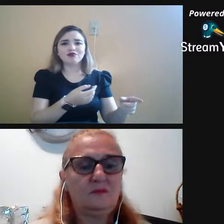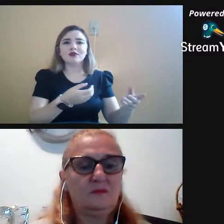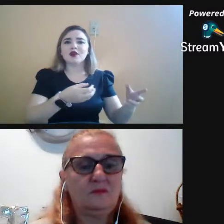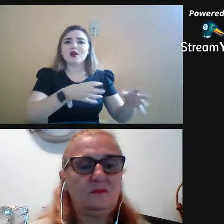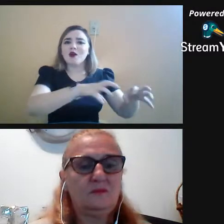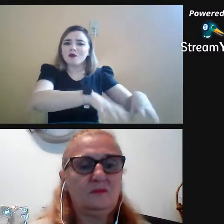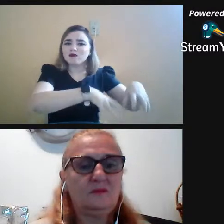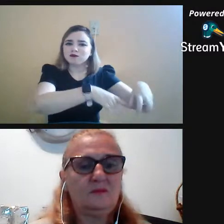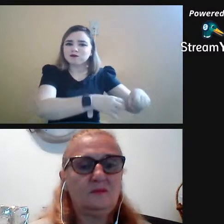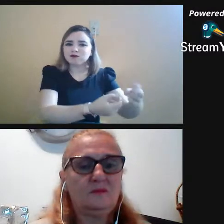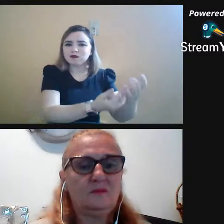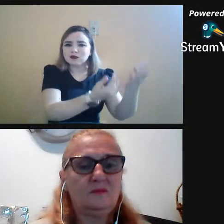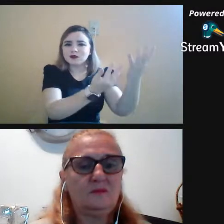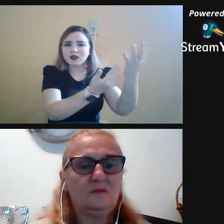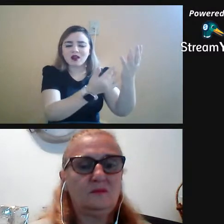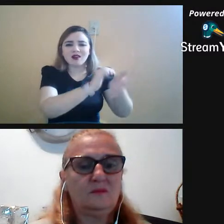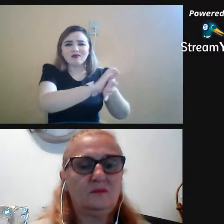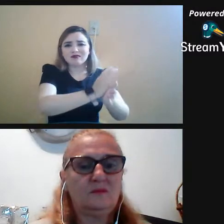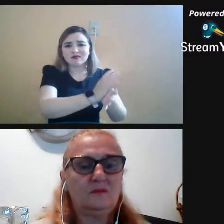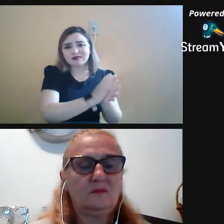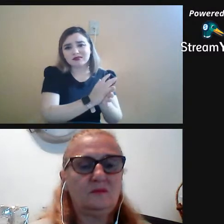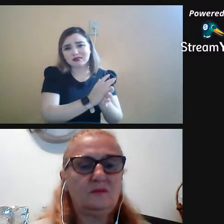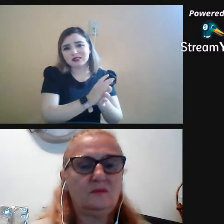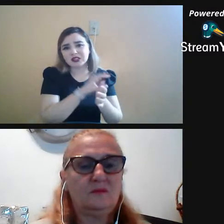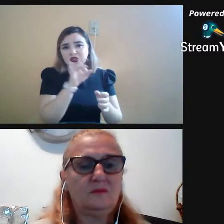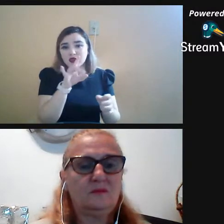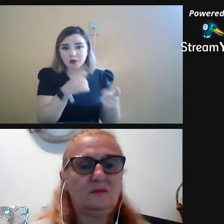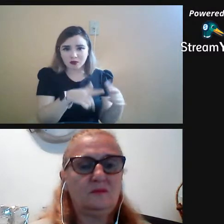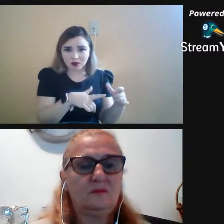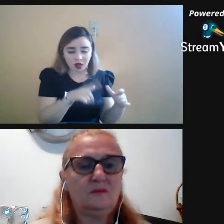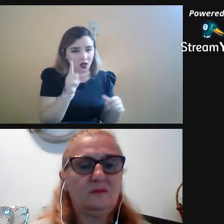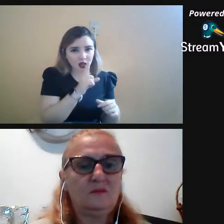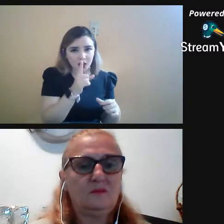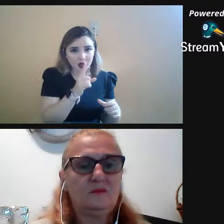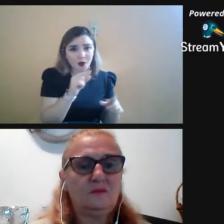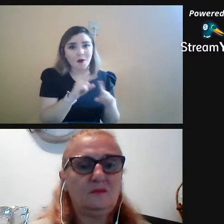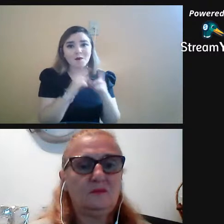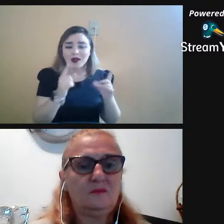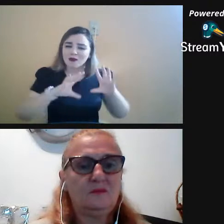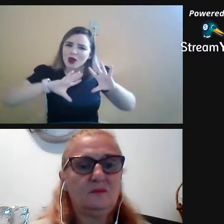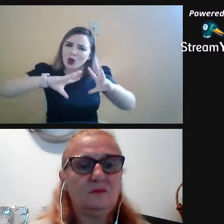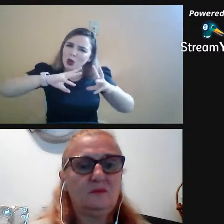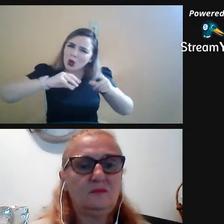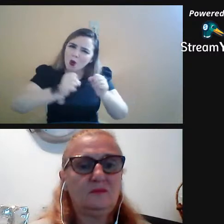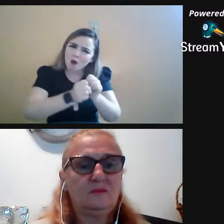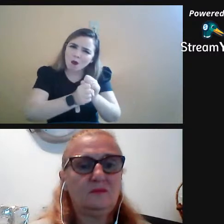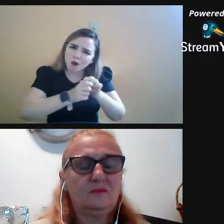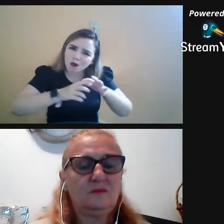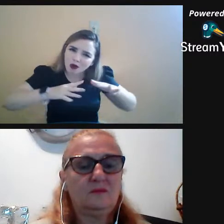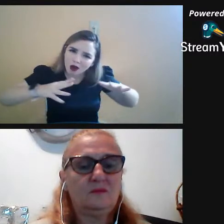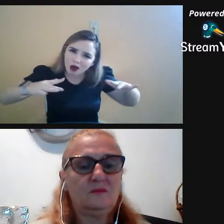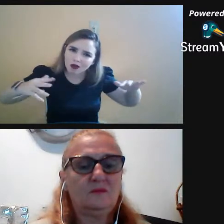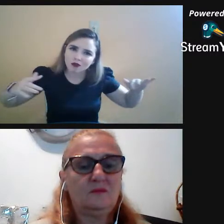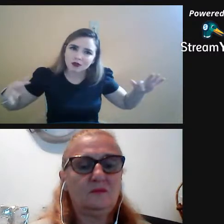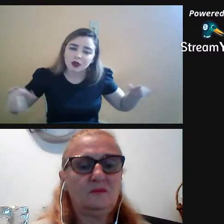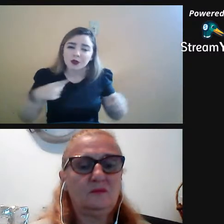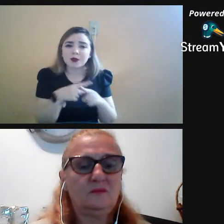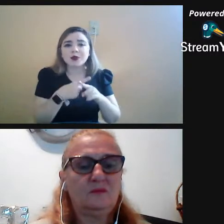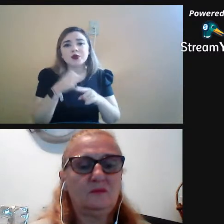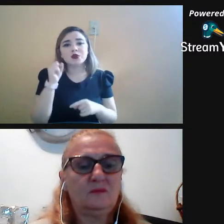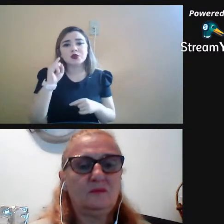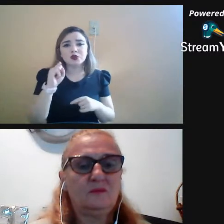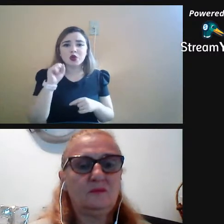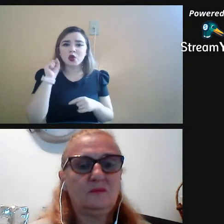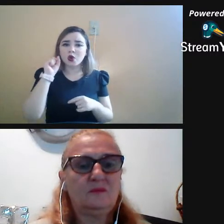ambiente dele, mas também para a redondeza. Por quê? Porque se uma área foi ocupada